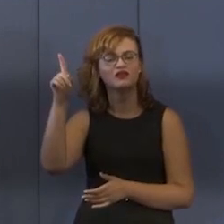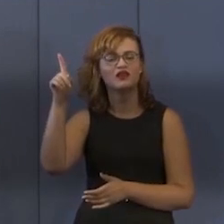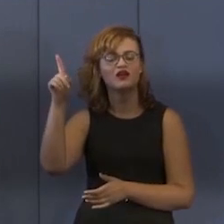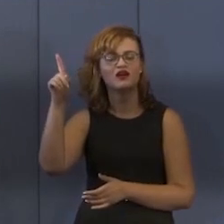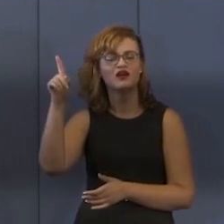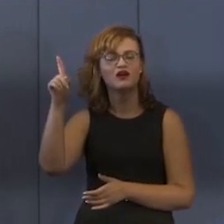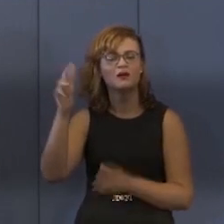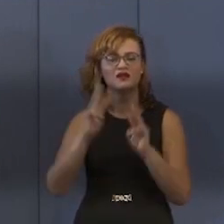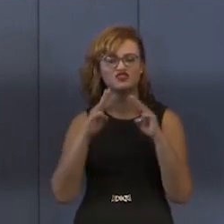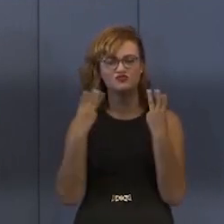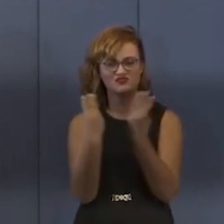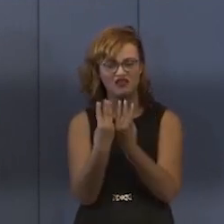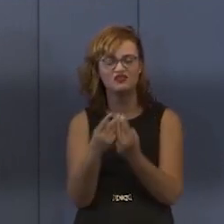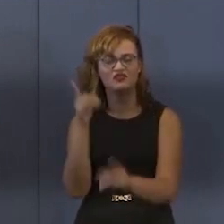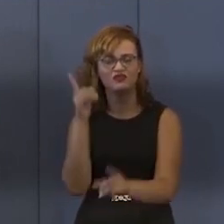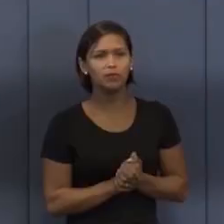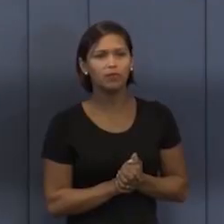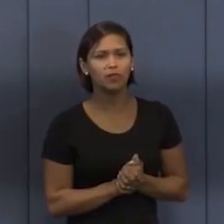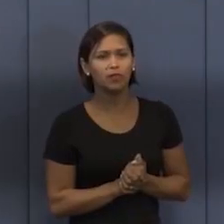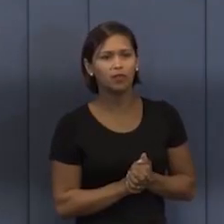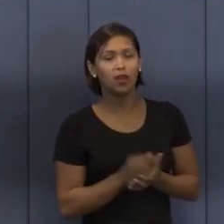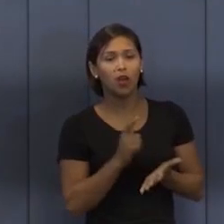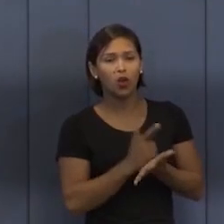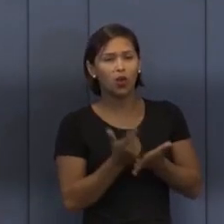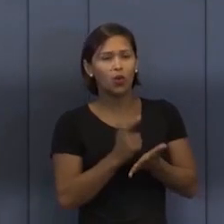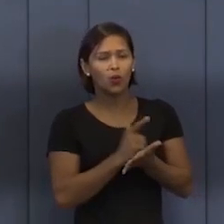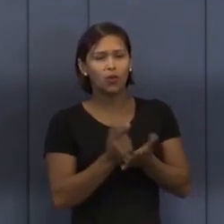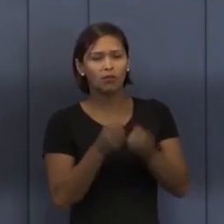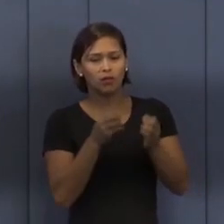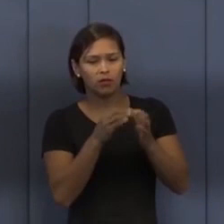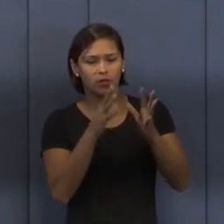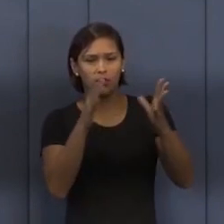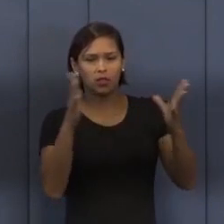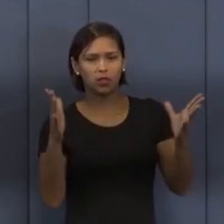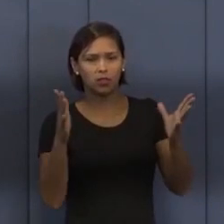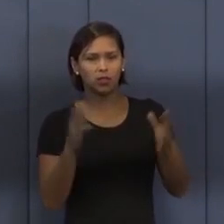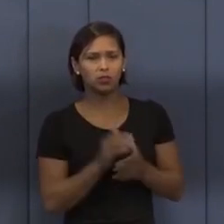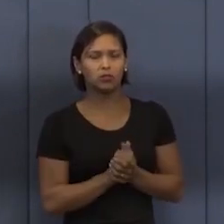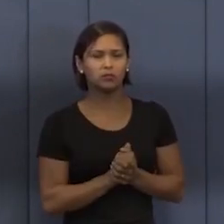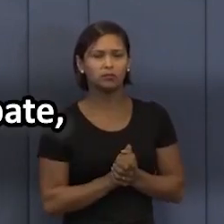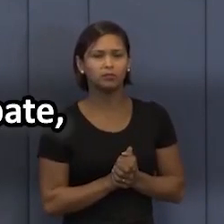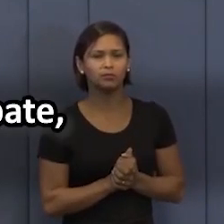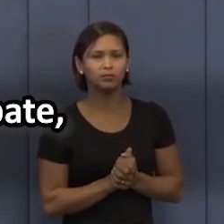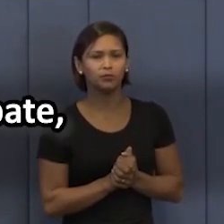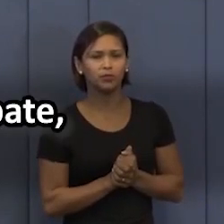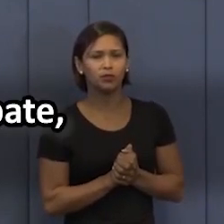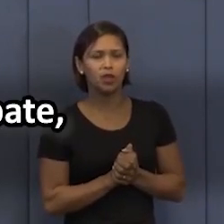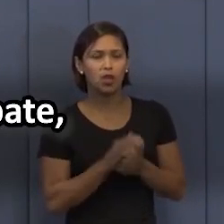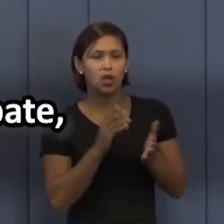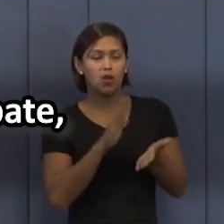para Jerusalém, encontrei o professor Hazoni algumas vezes. Eu não vou exaurir o livro aqui, o livro é muito complexo, o livro